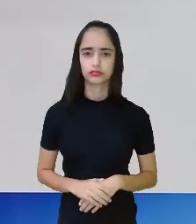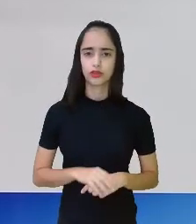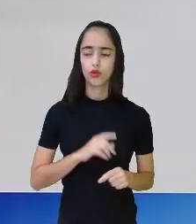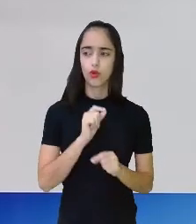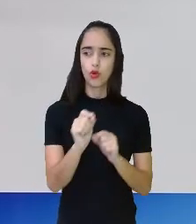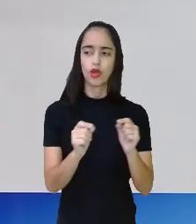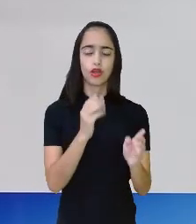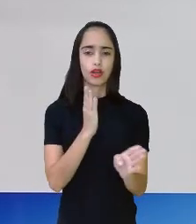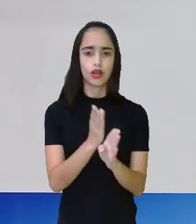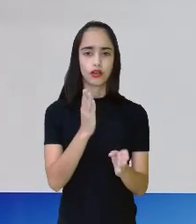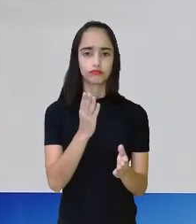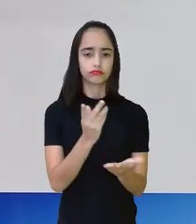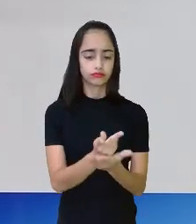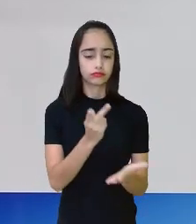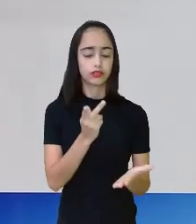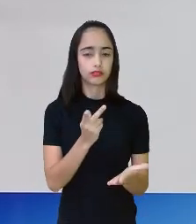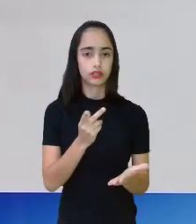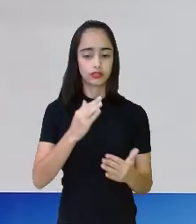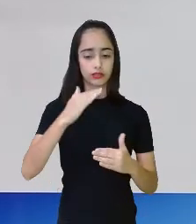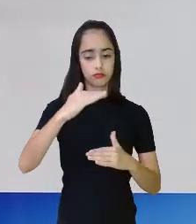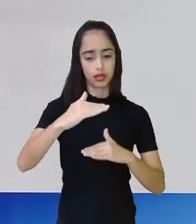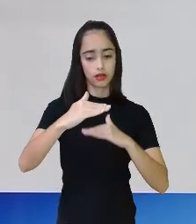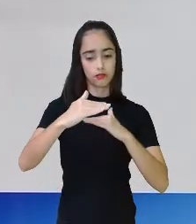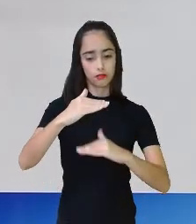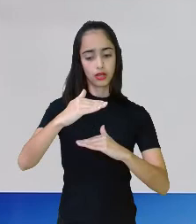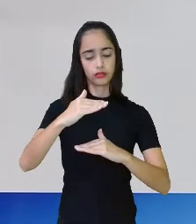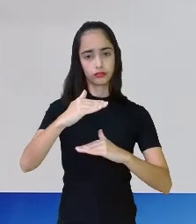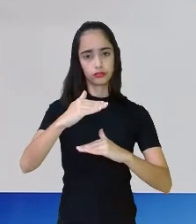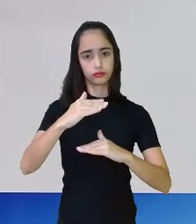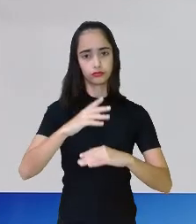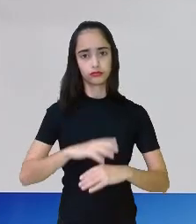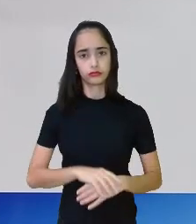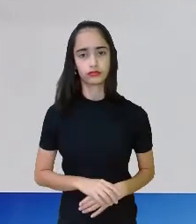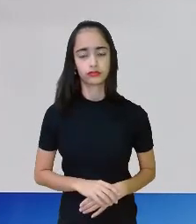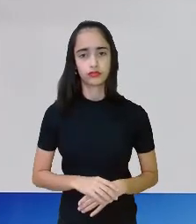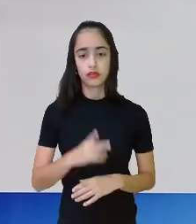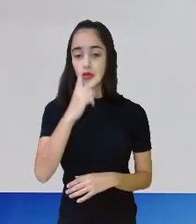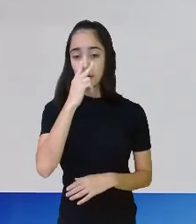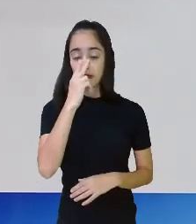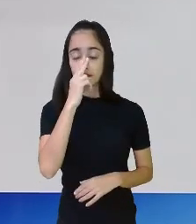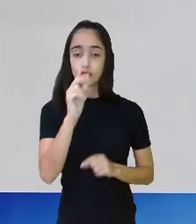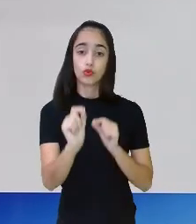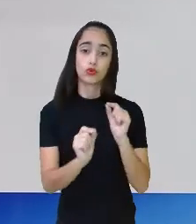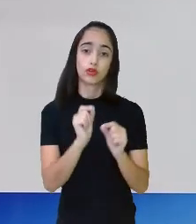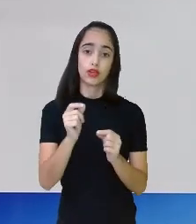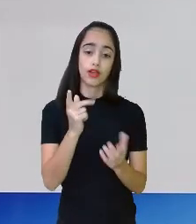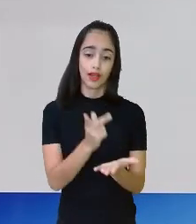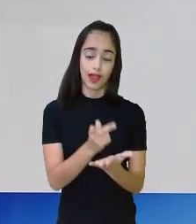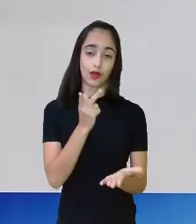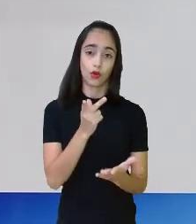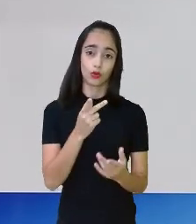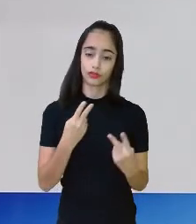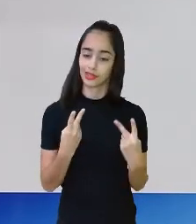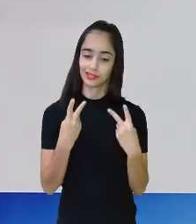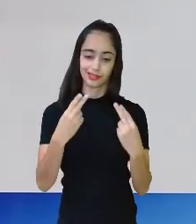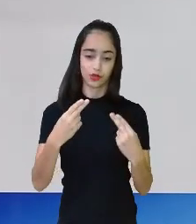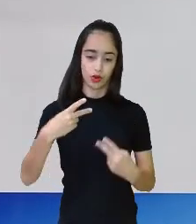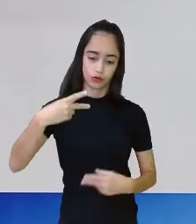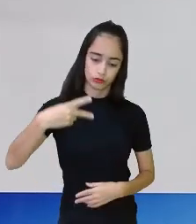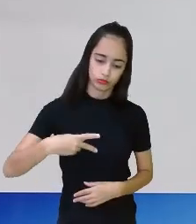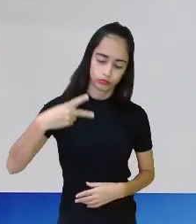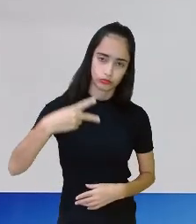aí expostas para vocês? Tem alguma semelhança? O que acontece na primeira também está acontecendo na segunda? Ou